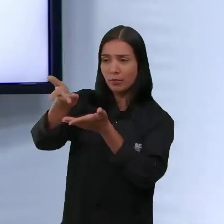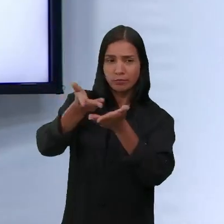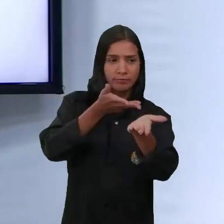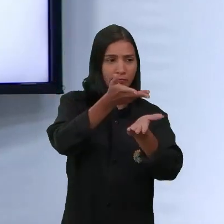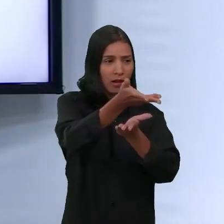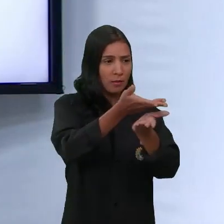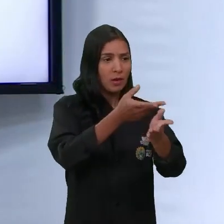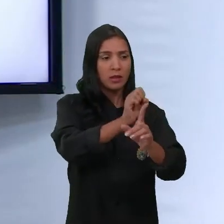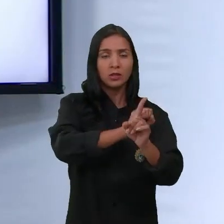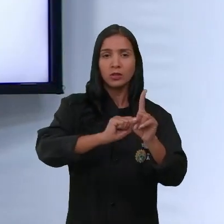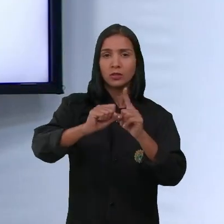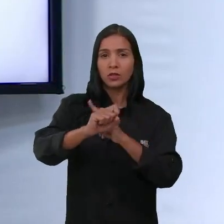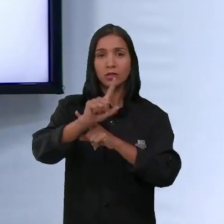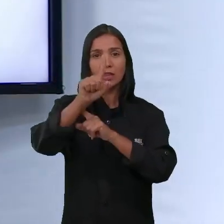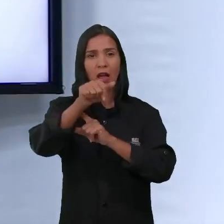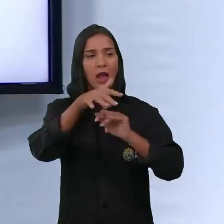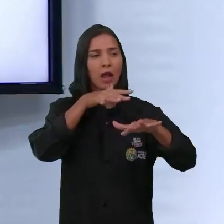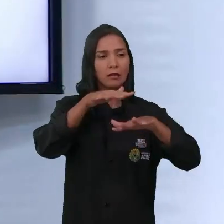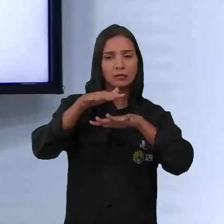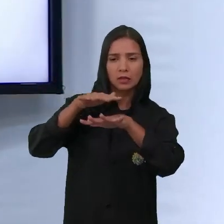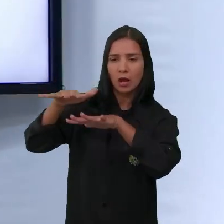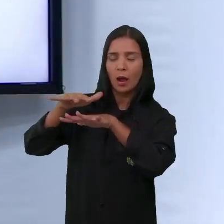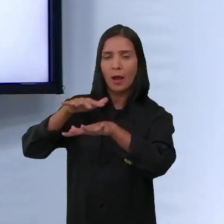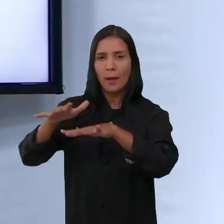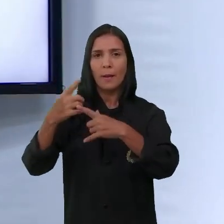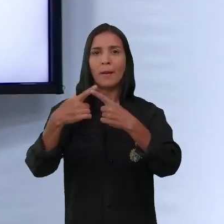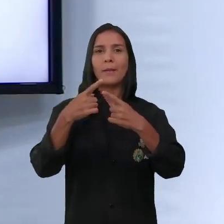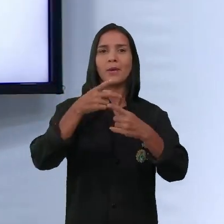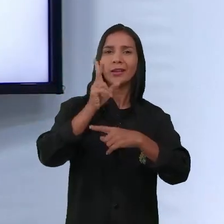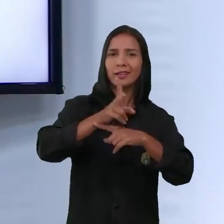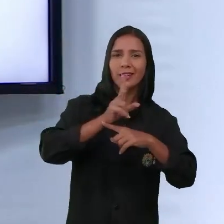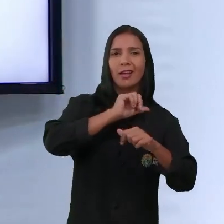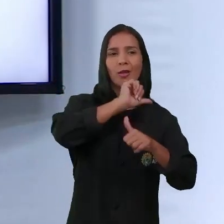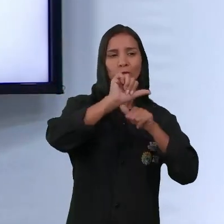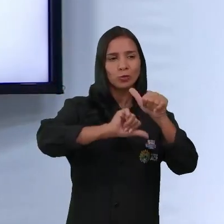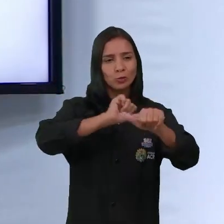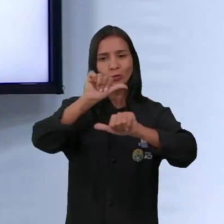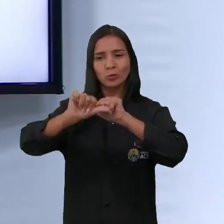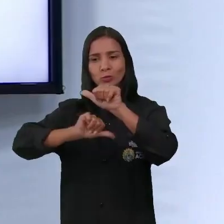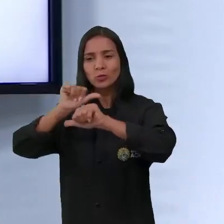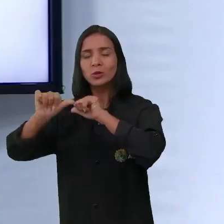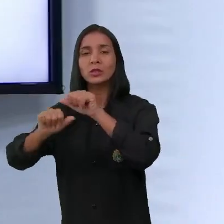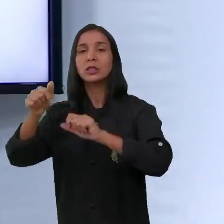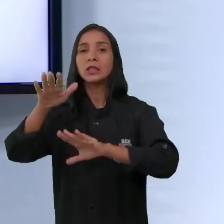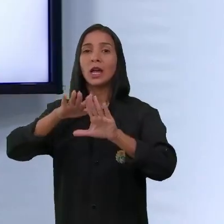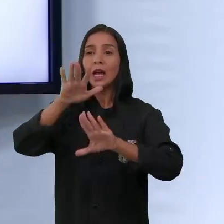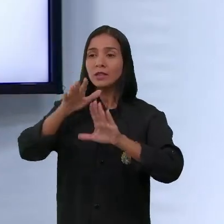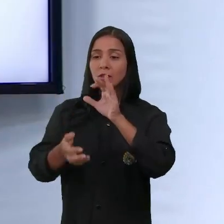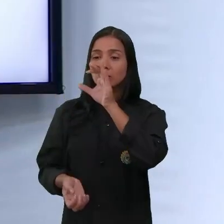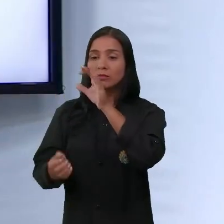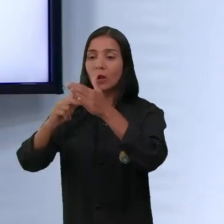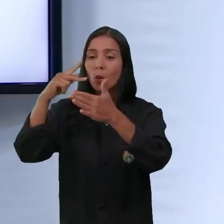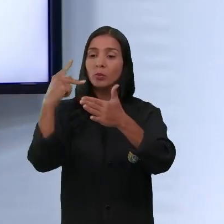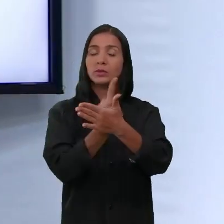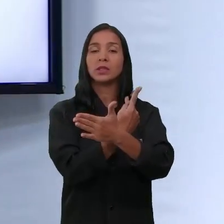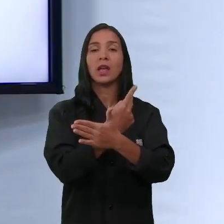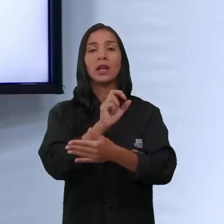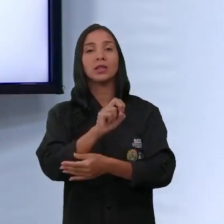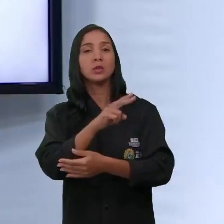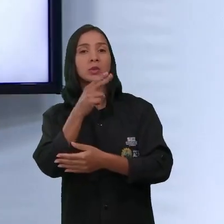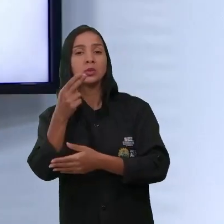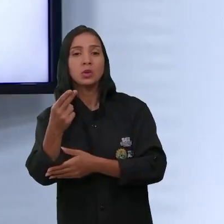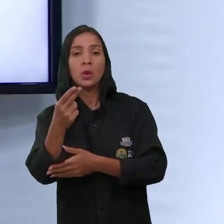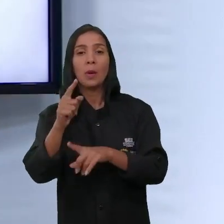extremamente dinâmico, então situações elas vão surgindo e nem sempre a sociedade, como lido agora há